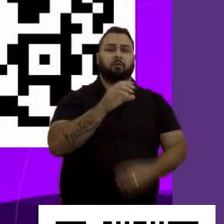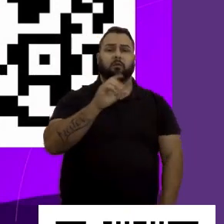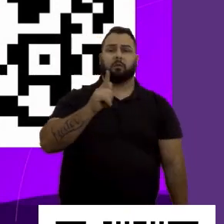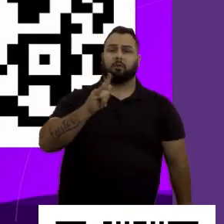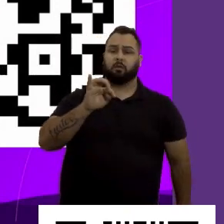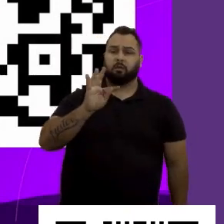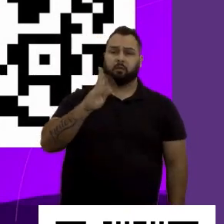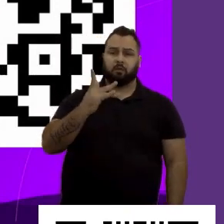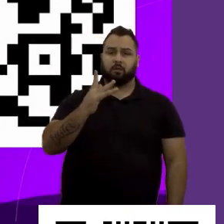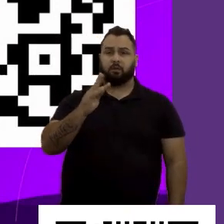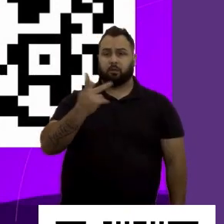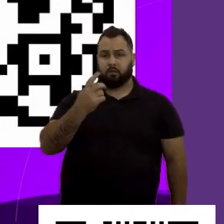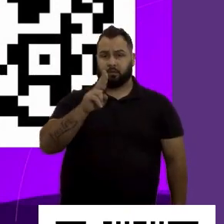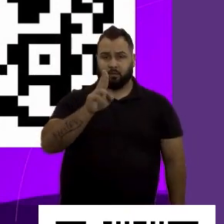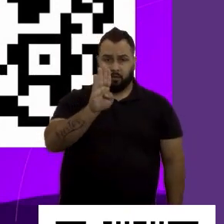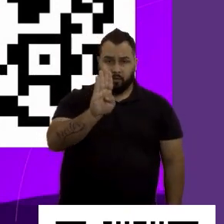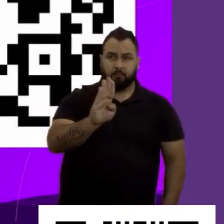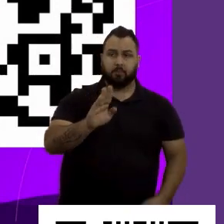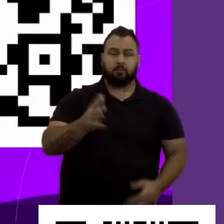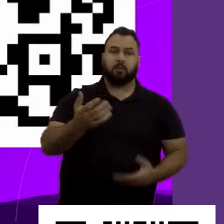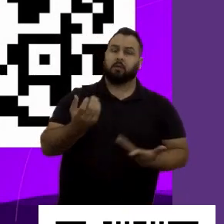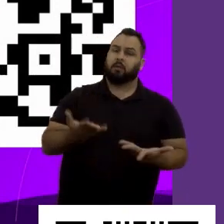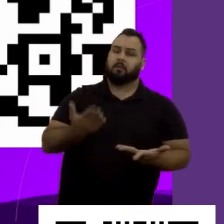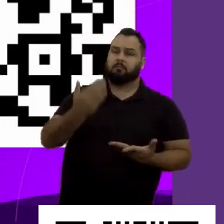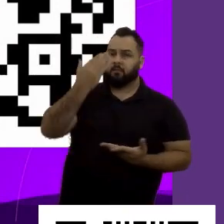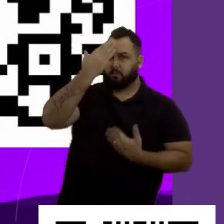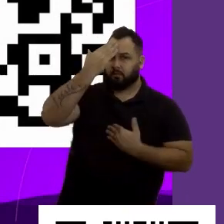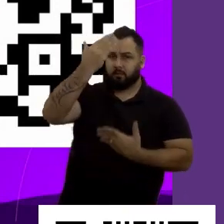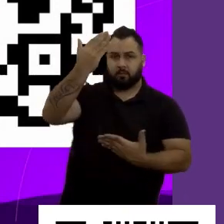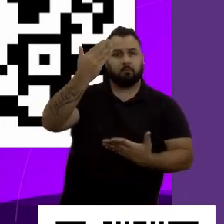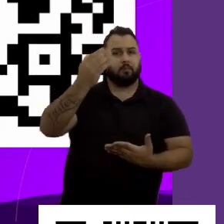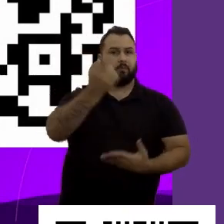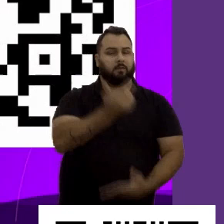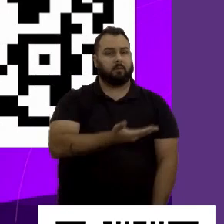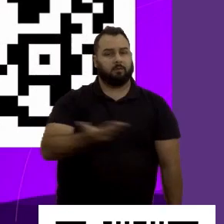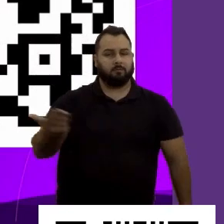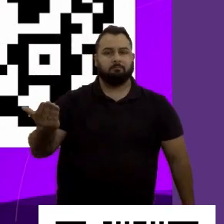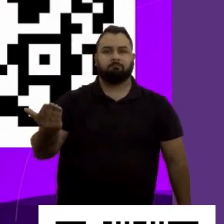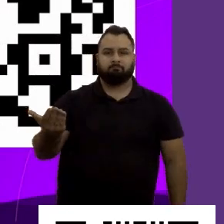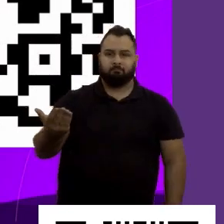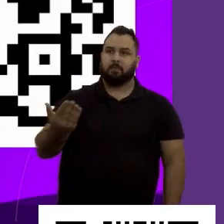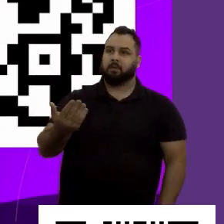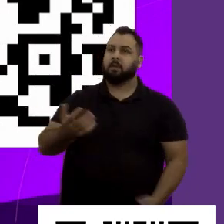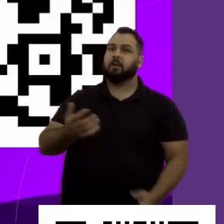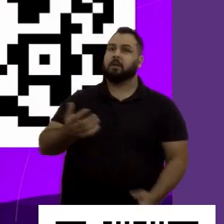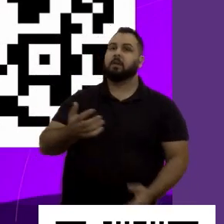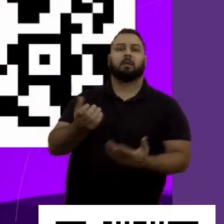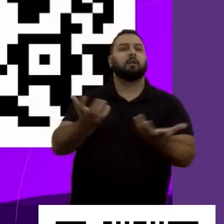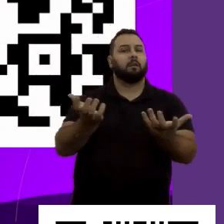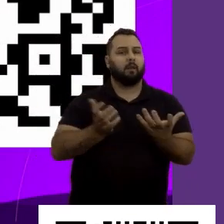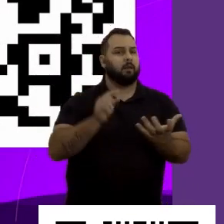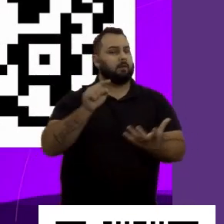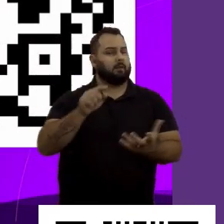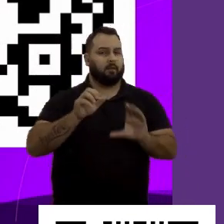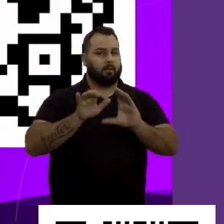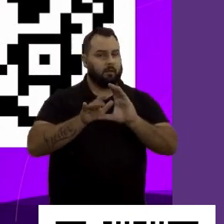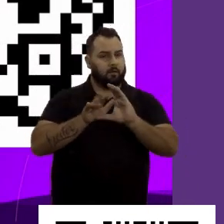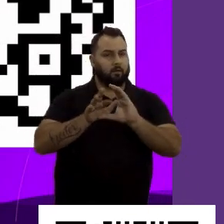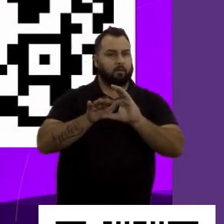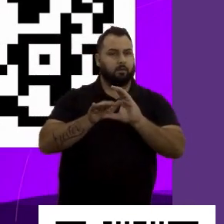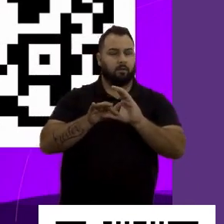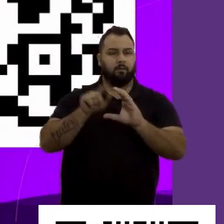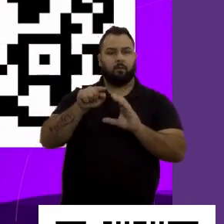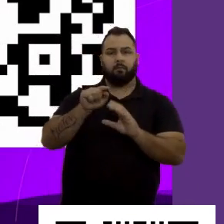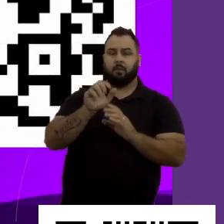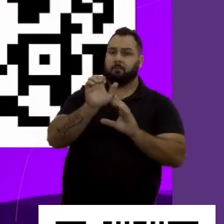aqui eu gostaria de deixar meu agradecimento para vocês quem quiser esse QR Code aqui é foi